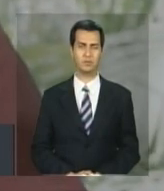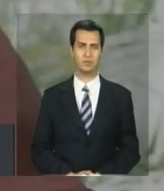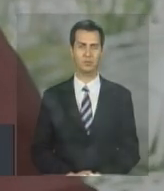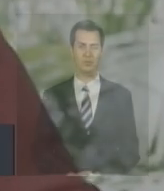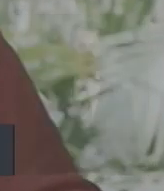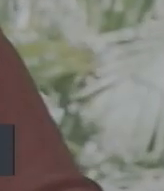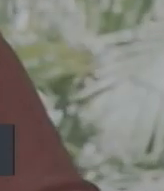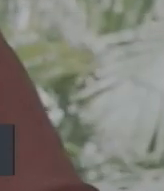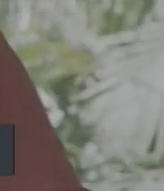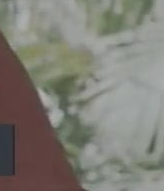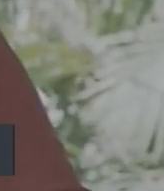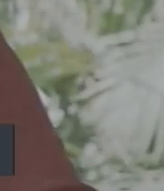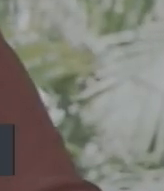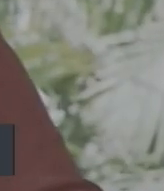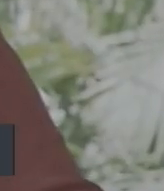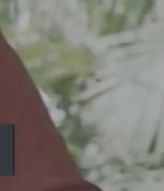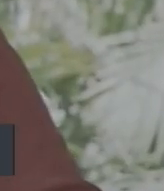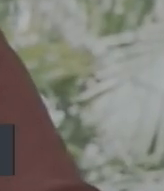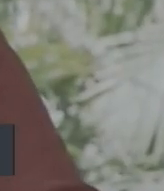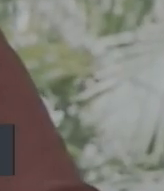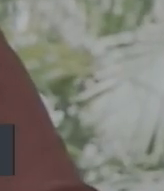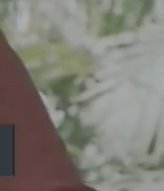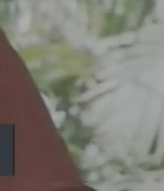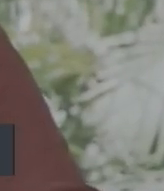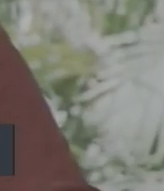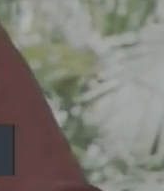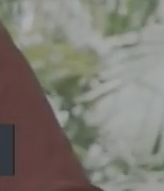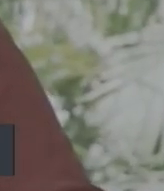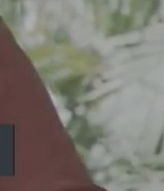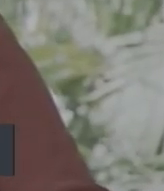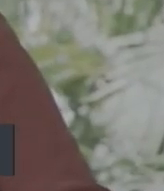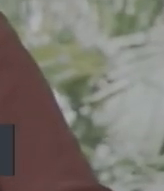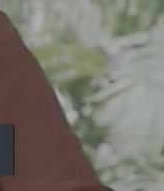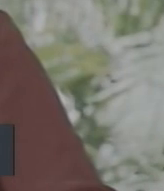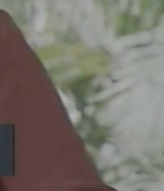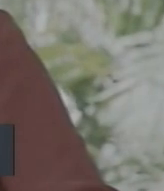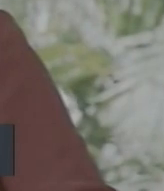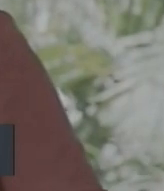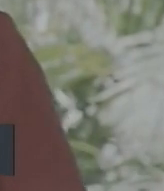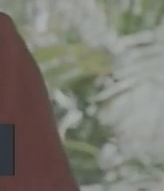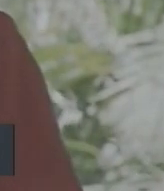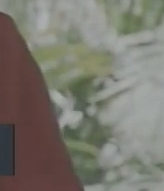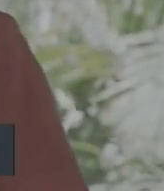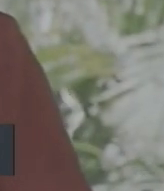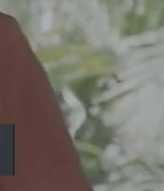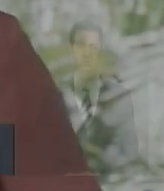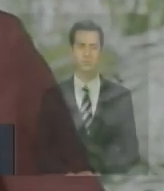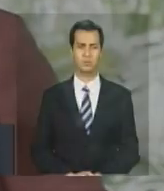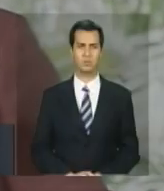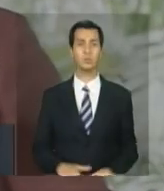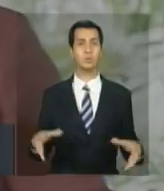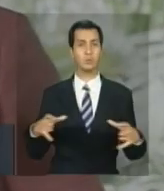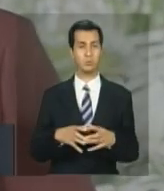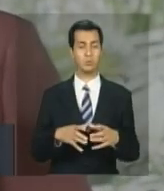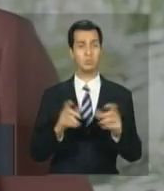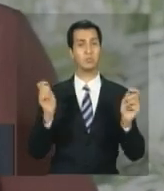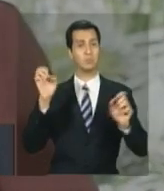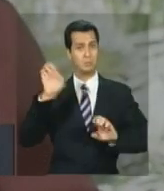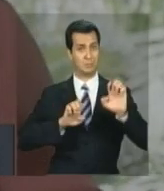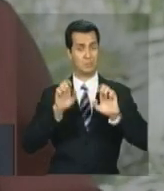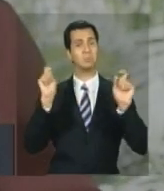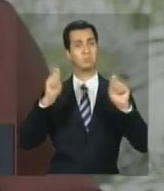brésiliens. Para que investam aqui no Haiti. Qui viendrait investir ici en Haïti. Também nos